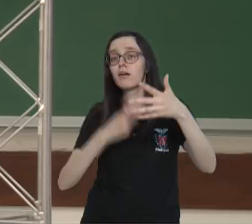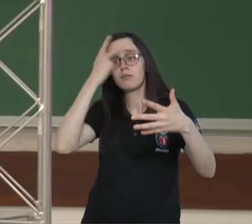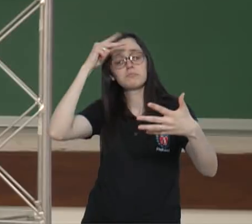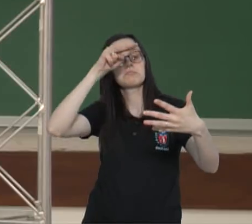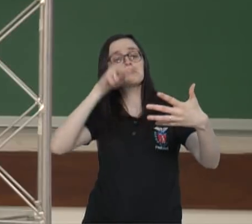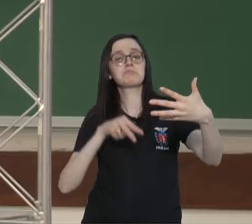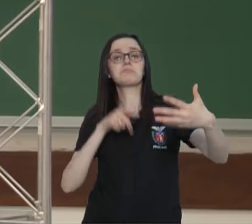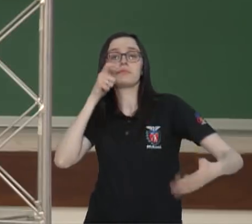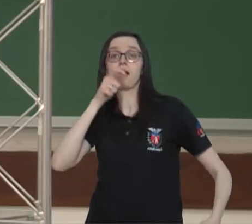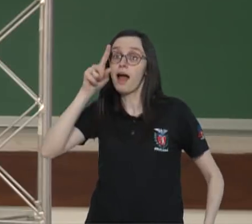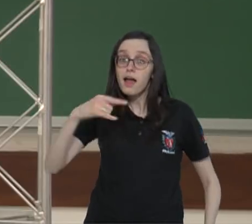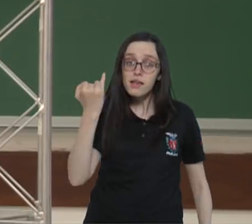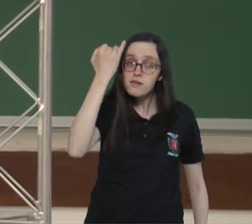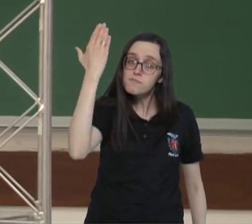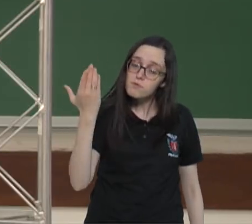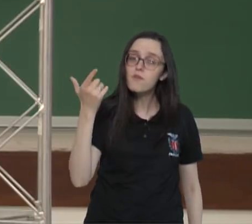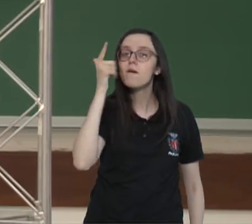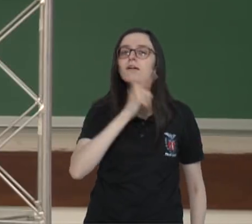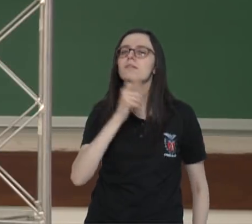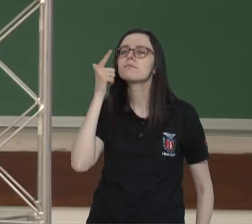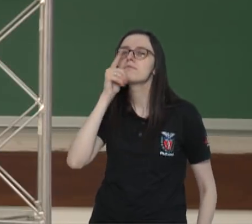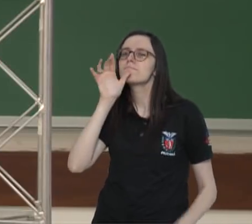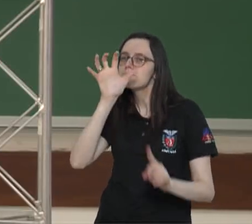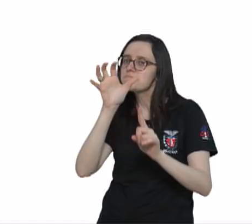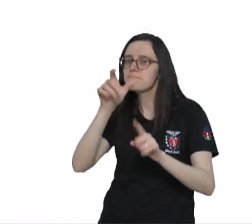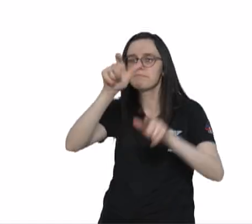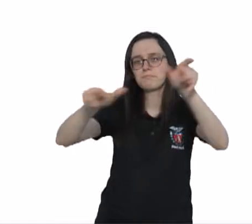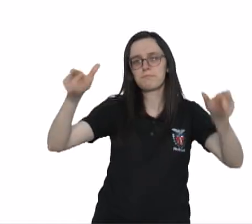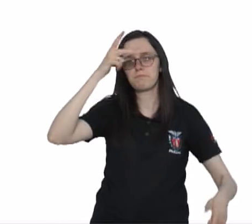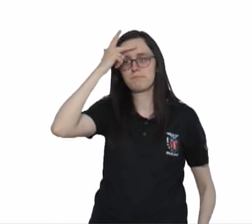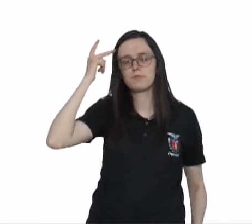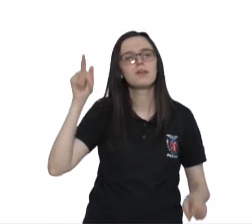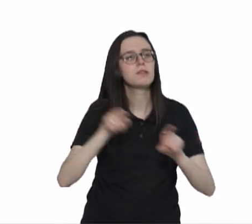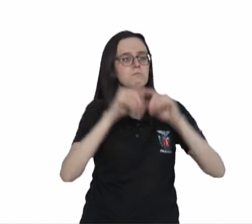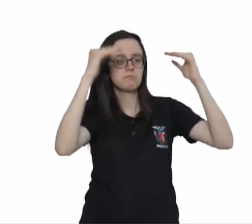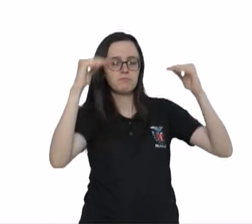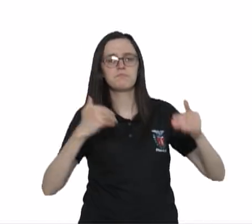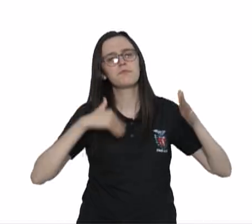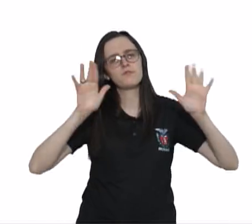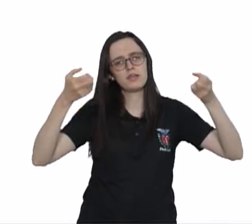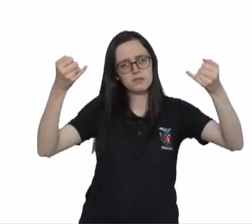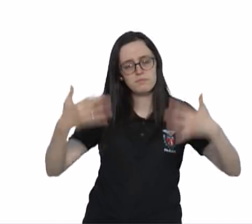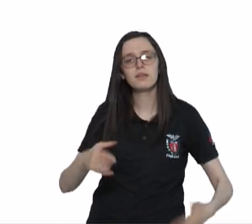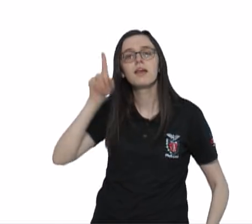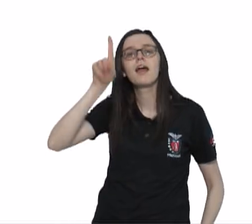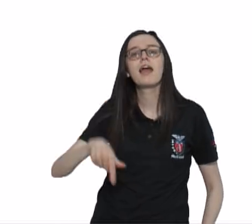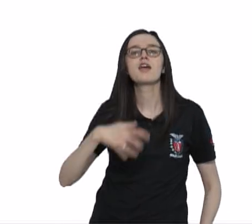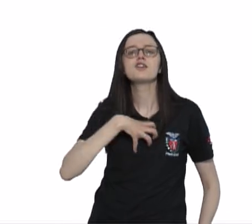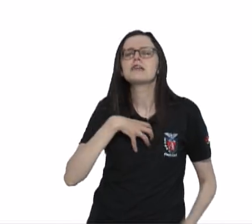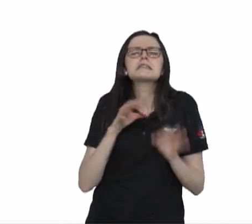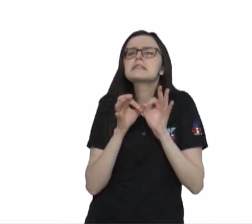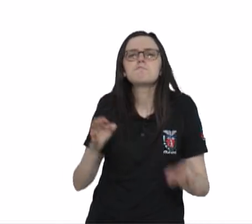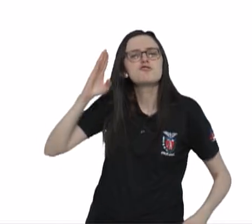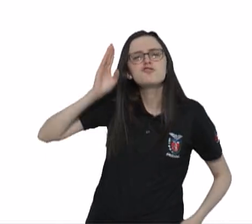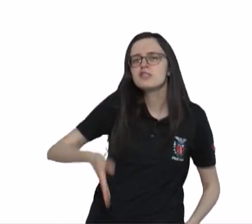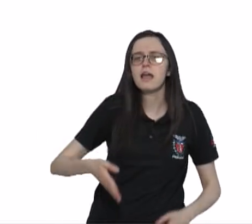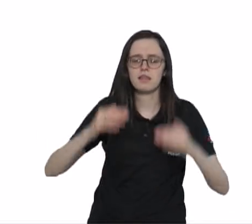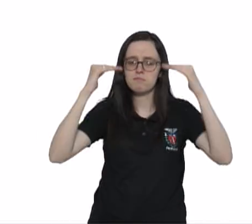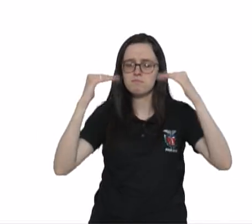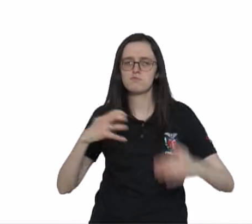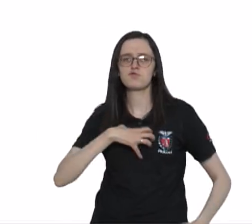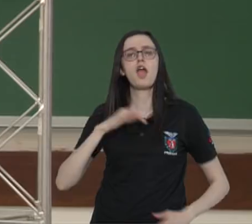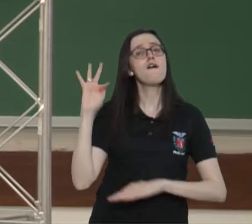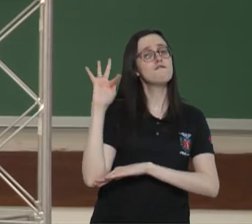oferecendo, é muito importante para convencer as pessoas. E por último, eu já falei mais ou menos, a linguagem simples, né, uma linguagem